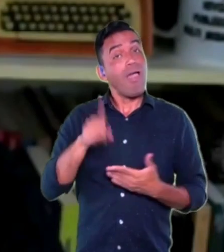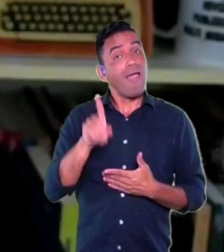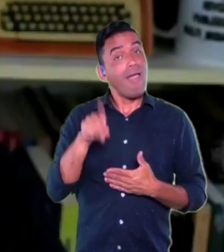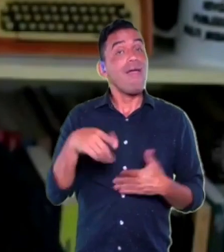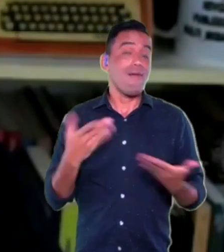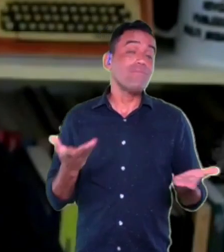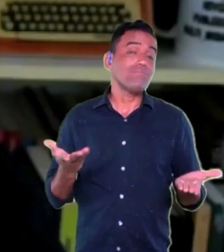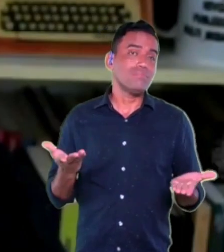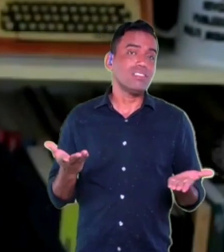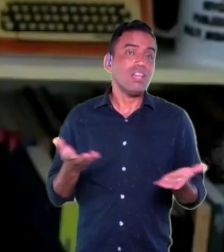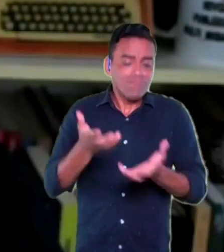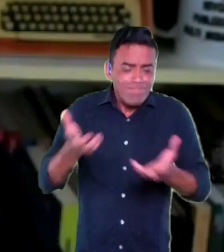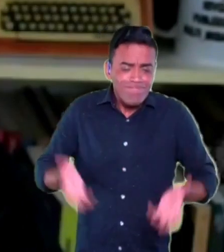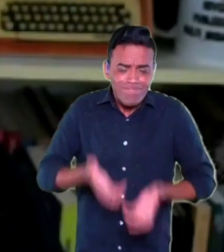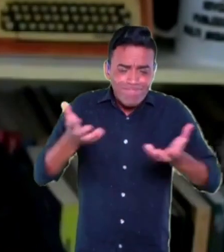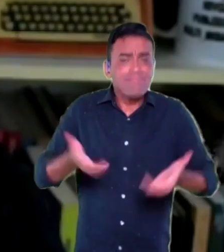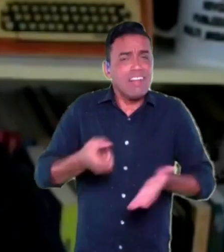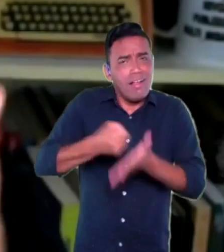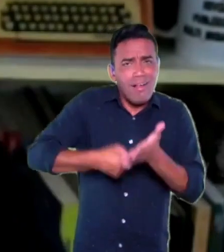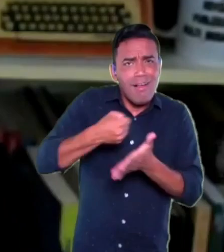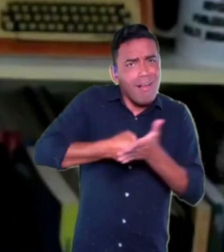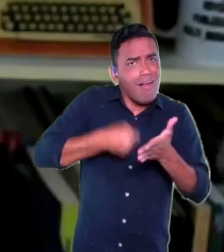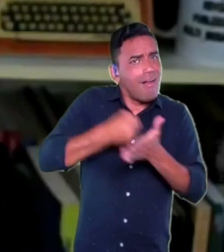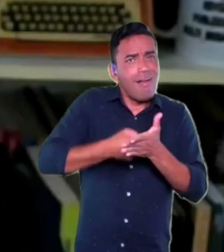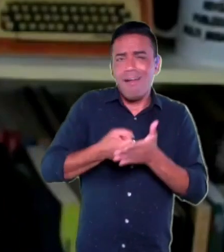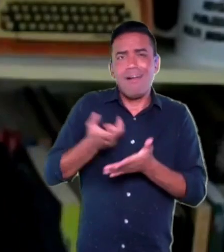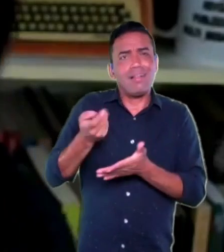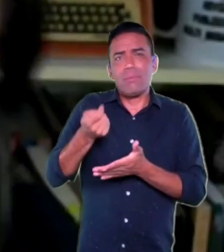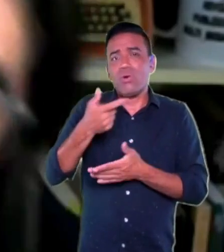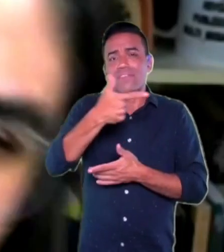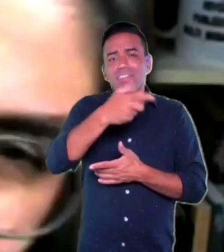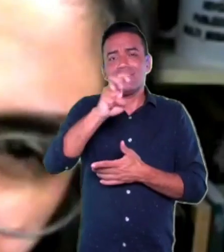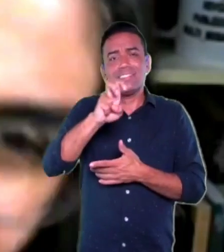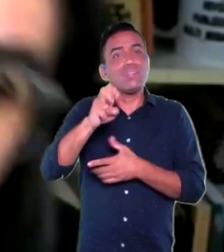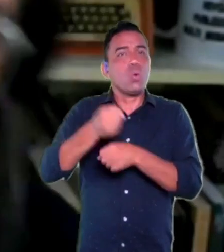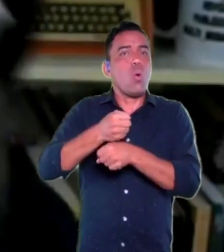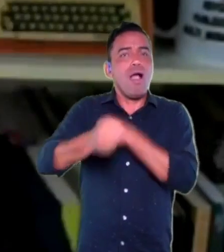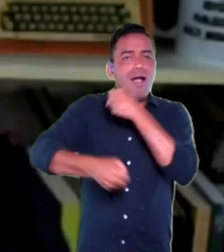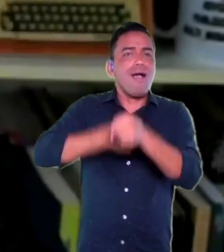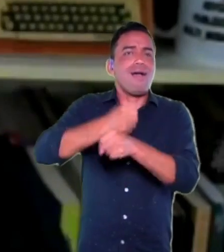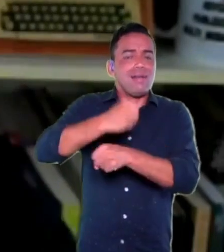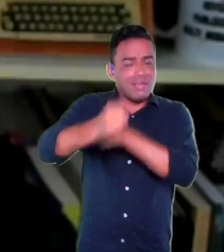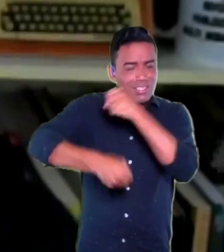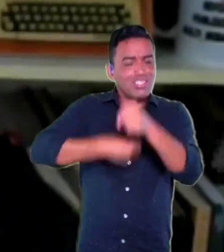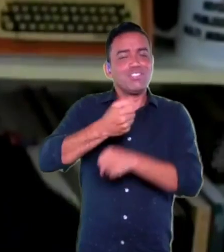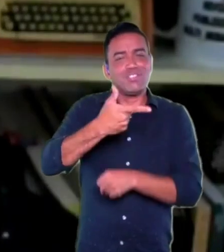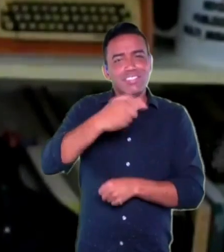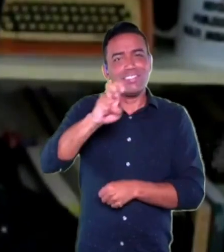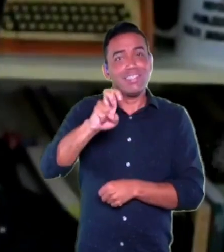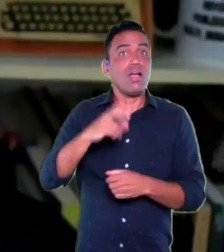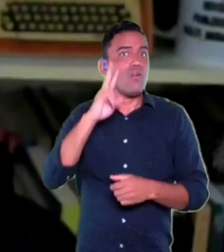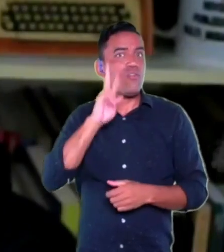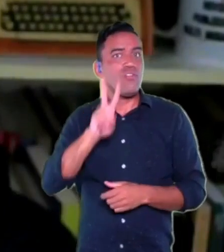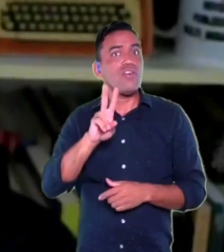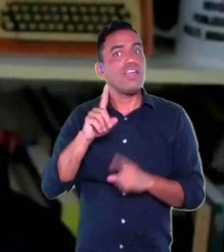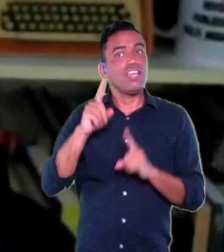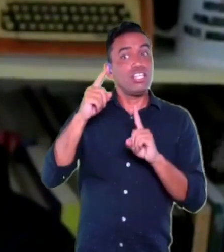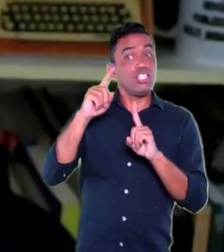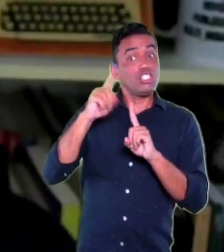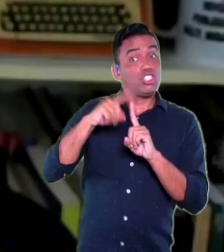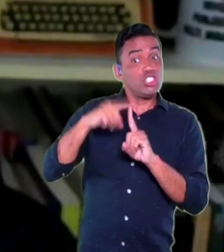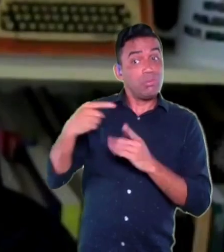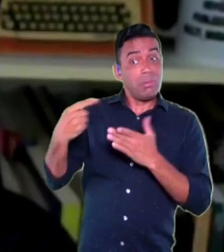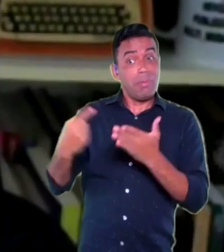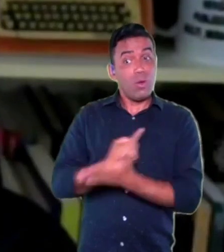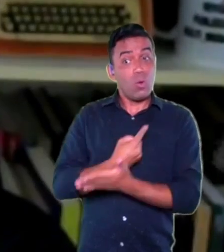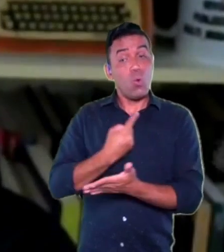que insistir, daqui a pouco vão passar mais 25 anos, né? E aí eu vou ver que tipo de pergunta que eu vou fazer, se eu